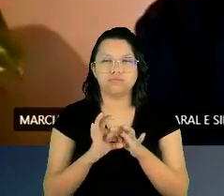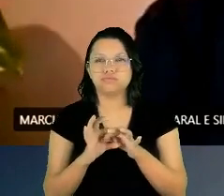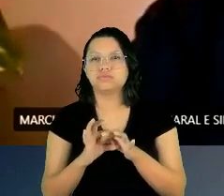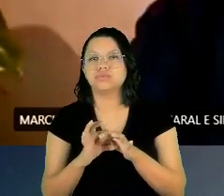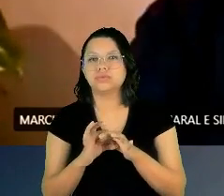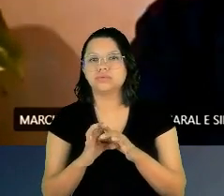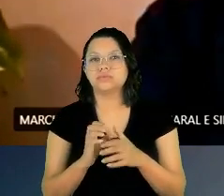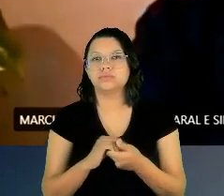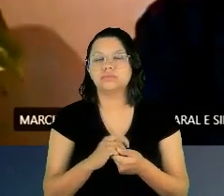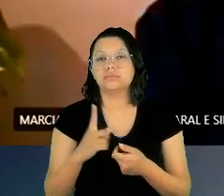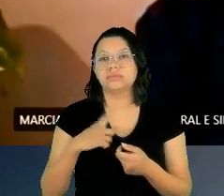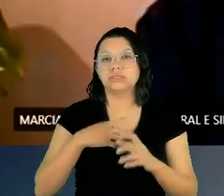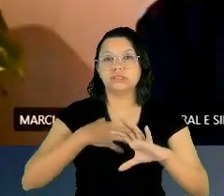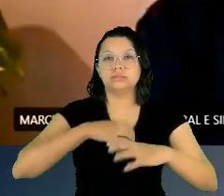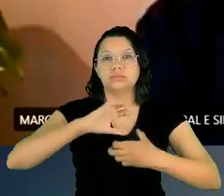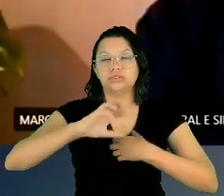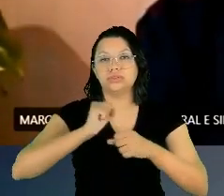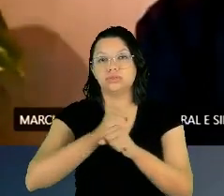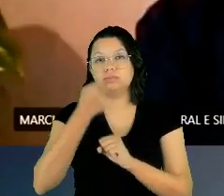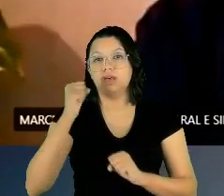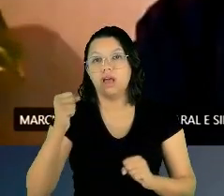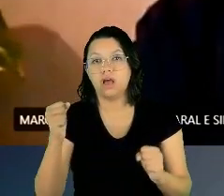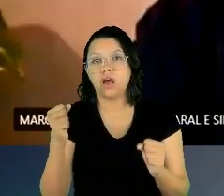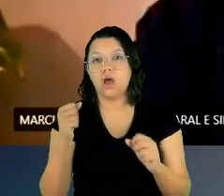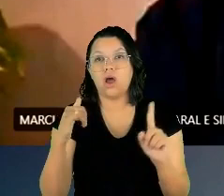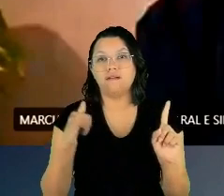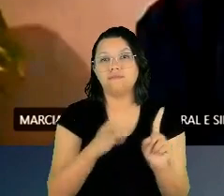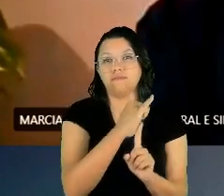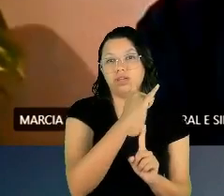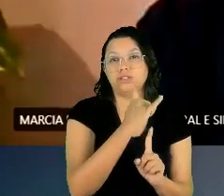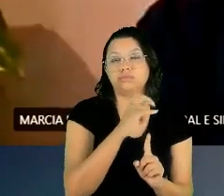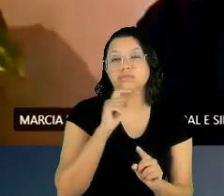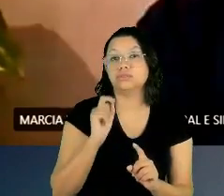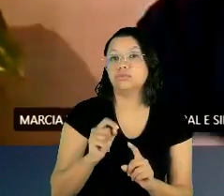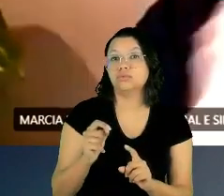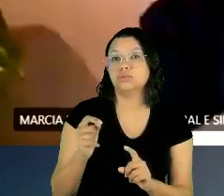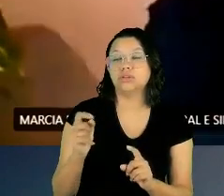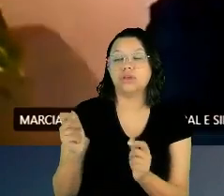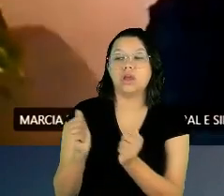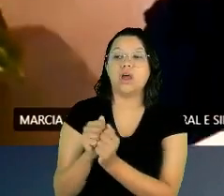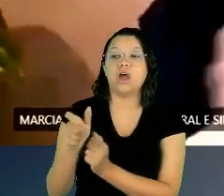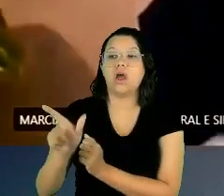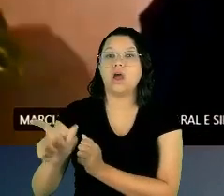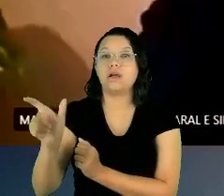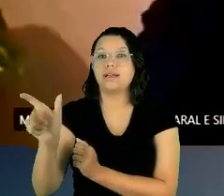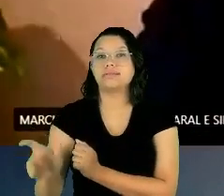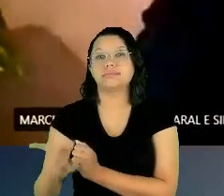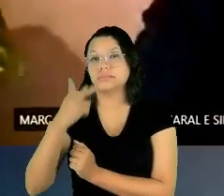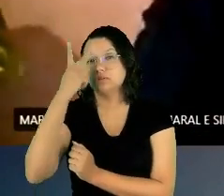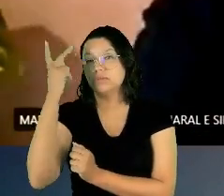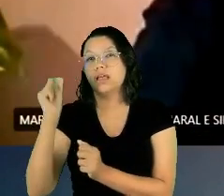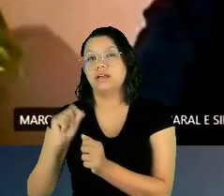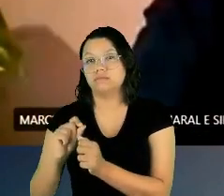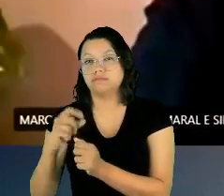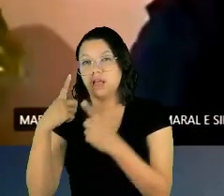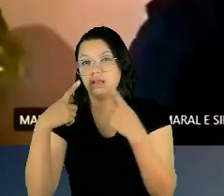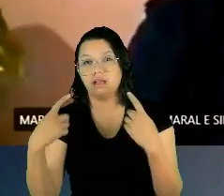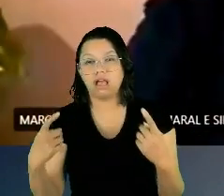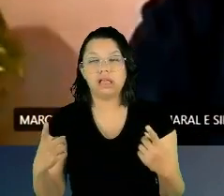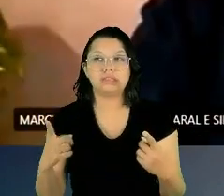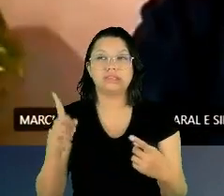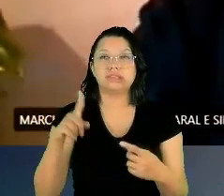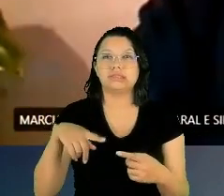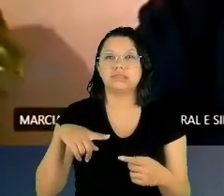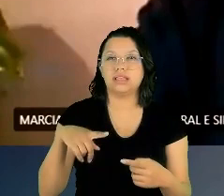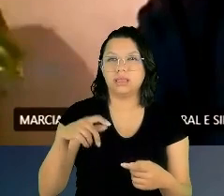história. Eu posso ter empatia maior com a vítima do que com o algoz, e aí